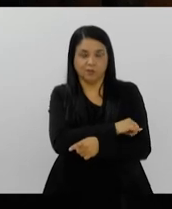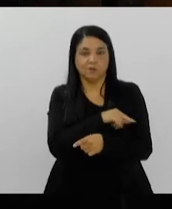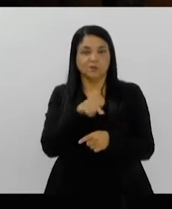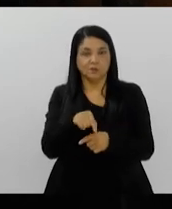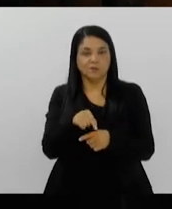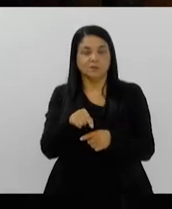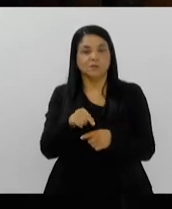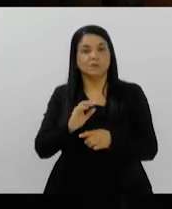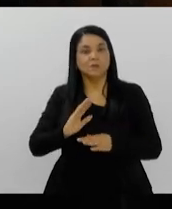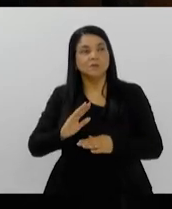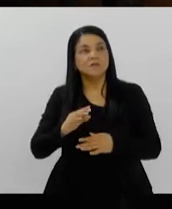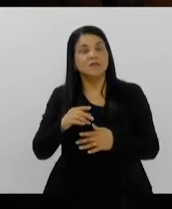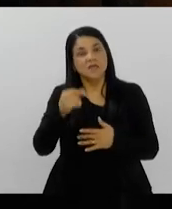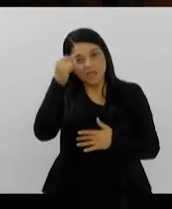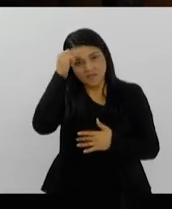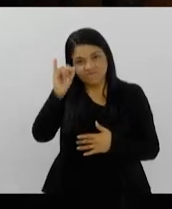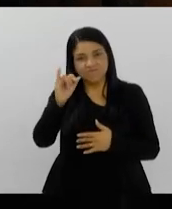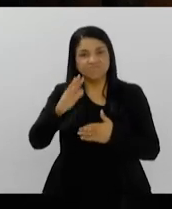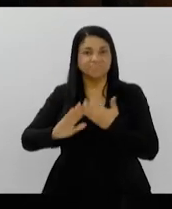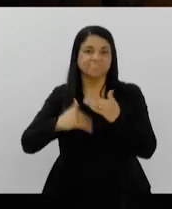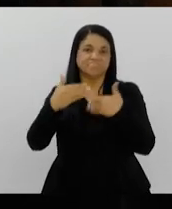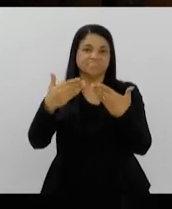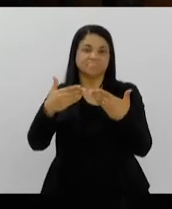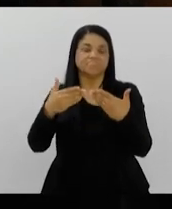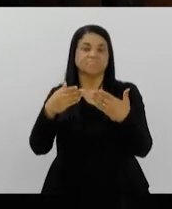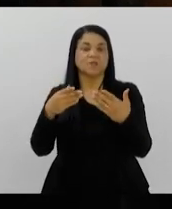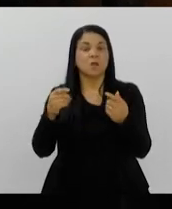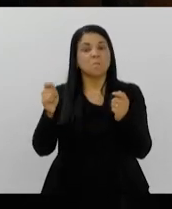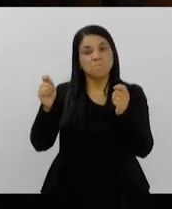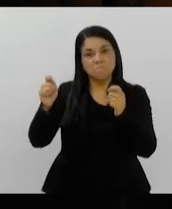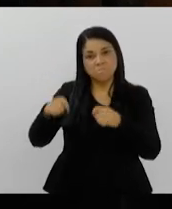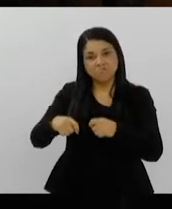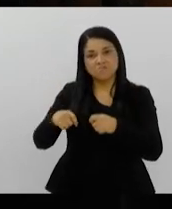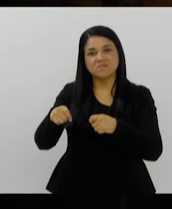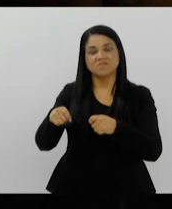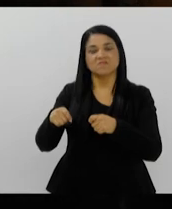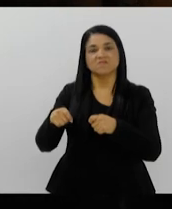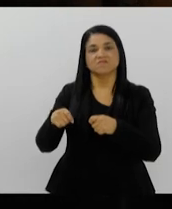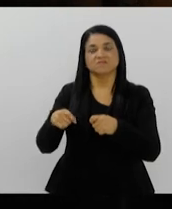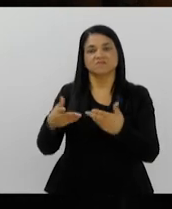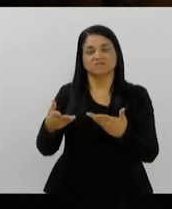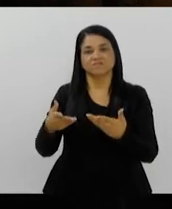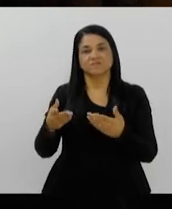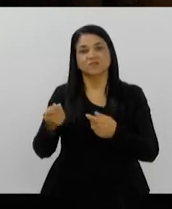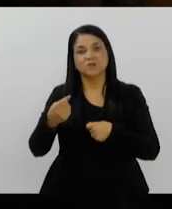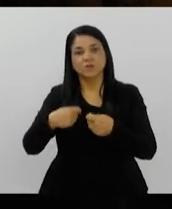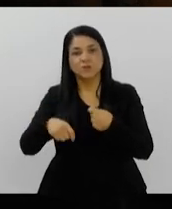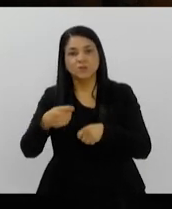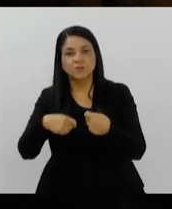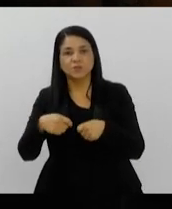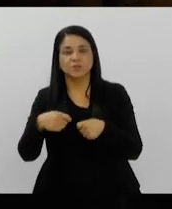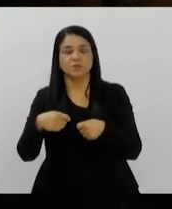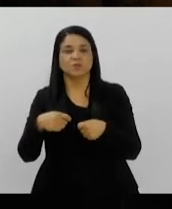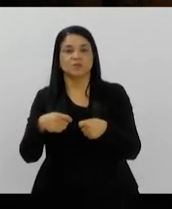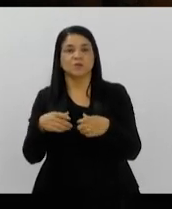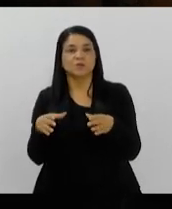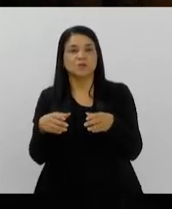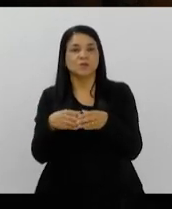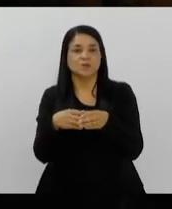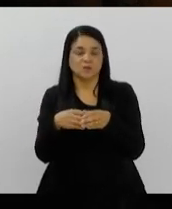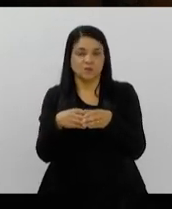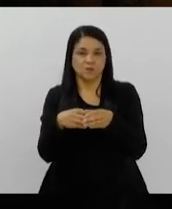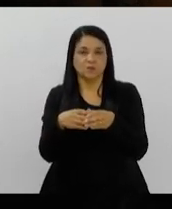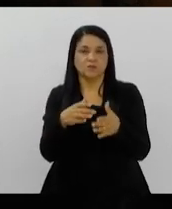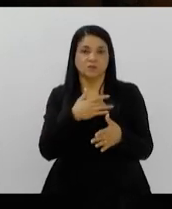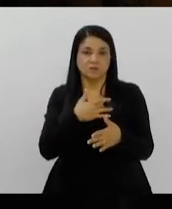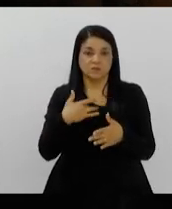indutora do crescimento do Estado, potencializando o nosso complexo econômico industrial da saúde. Até porque o complexo econômico industrial da saúde,